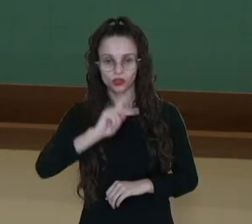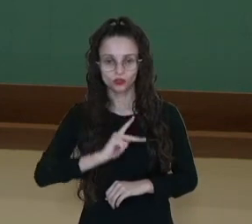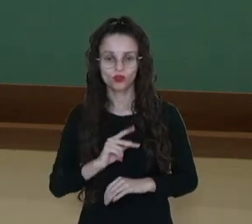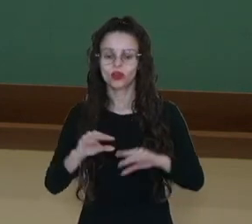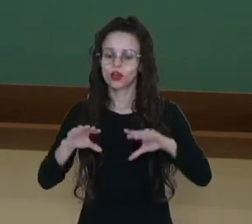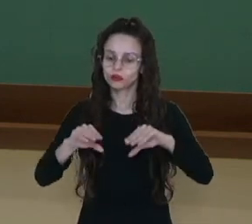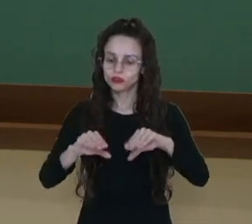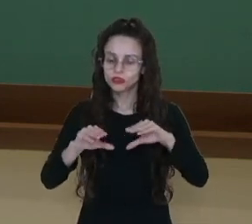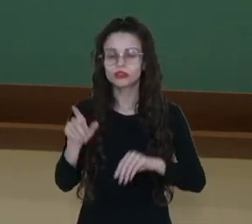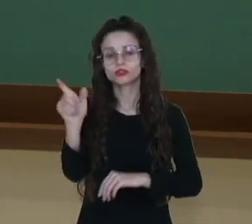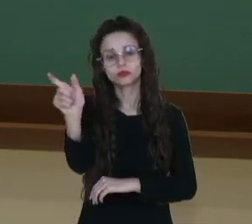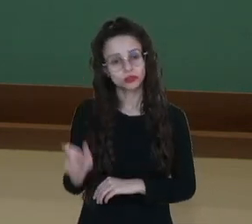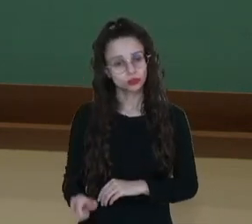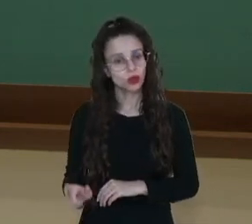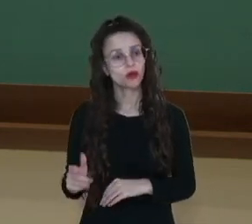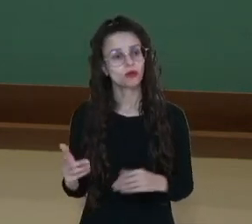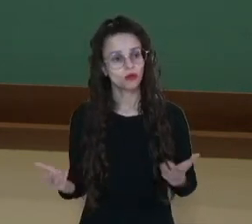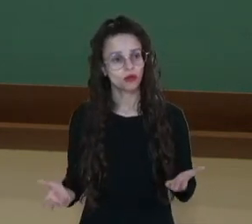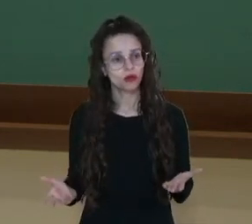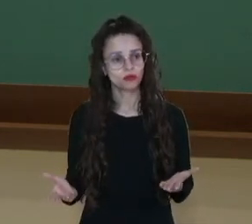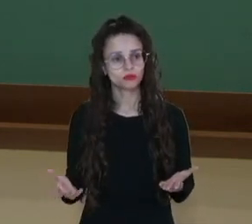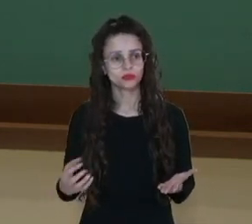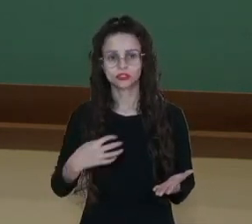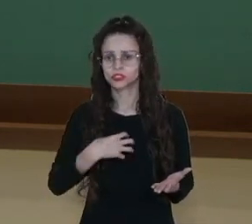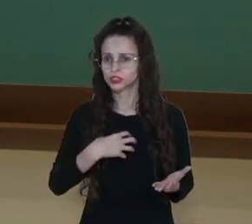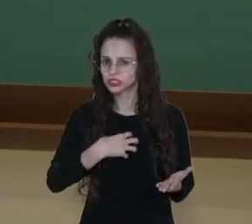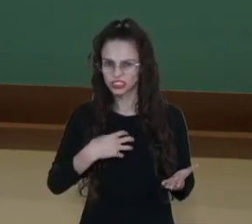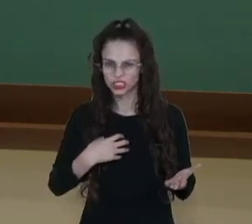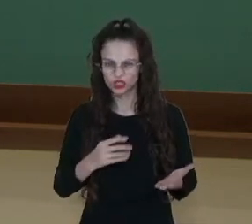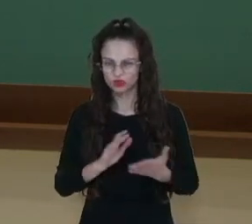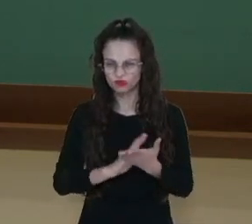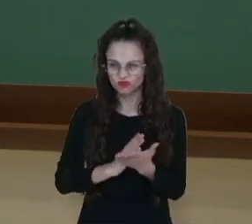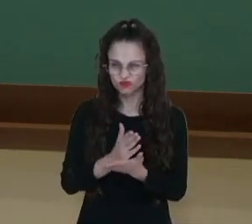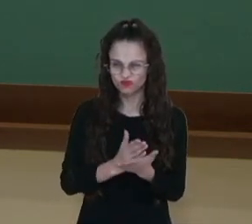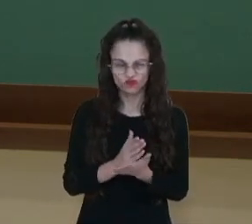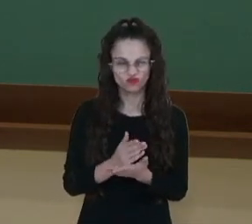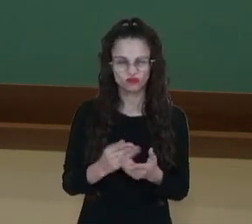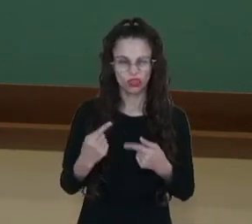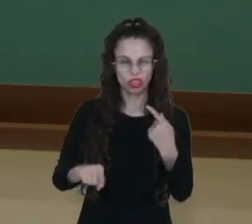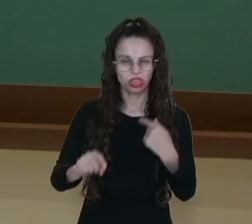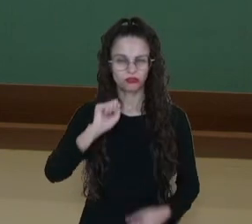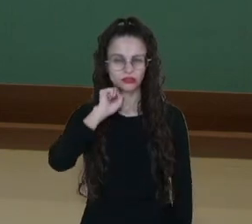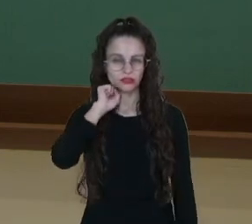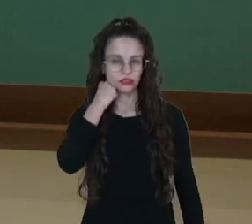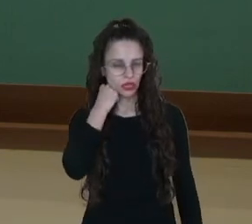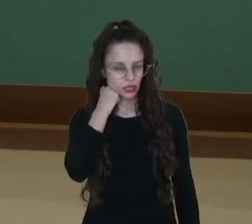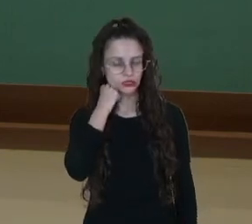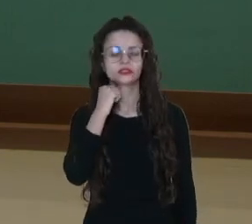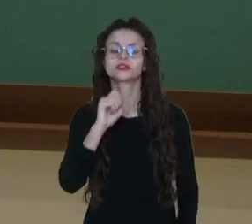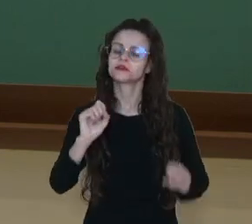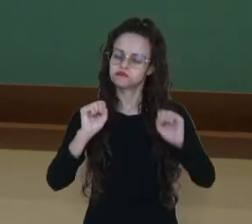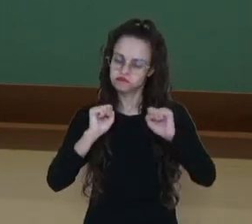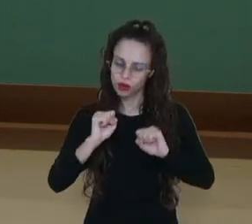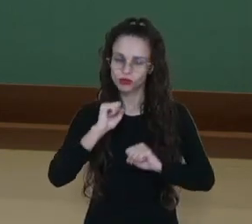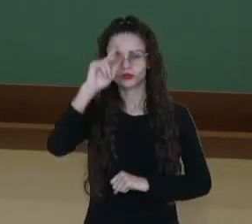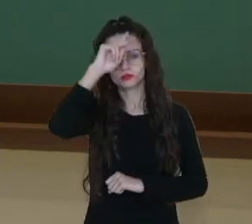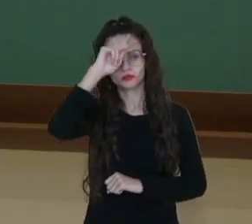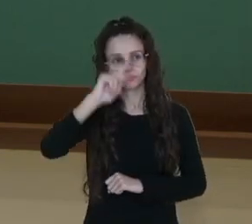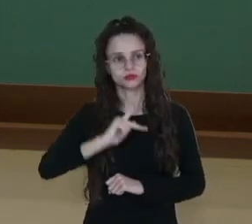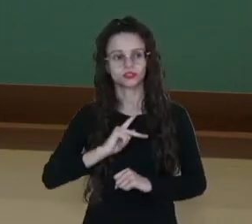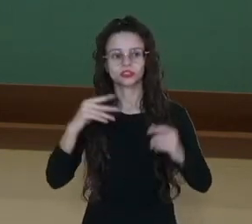uma pessoa. É, ali, bate pronto, senti um desconforto, senti um estresse, senti uma tensão, posso estar